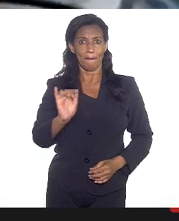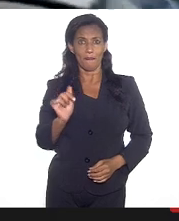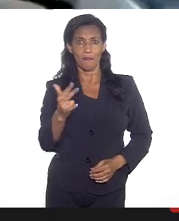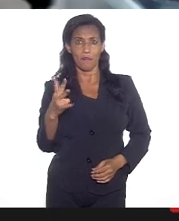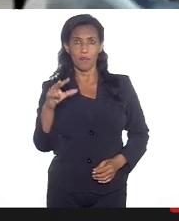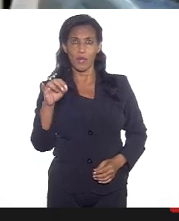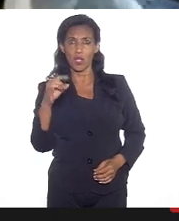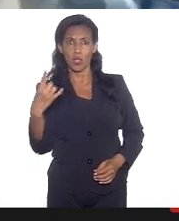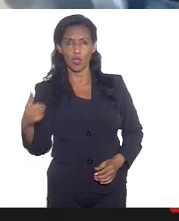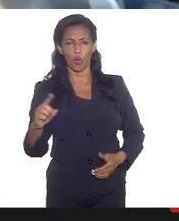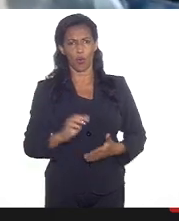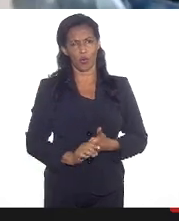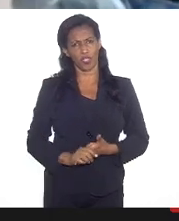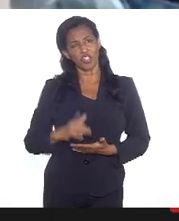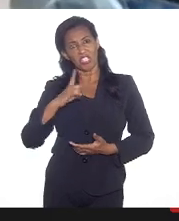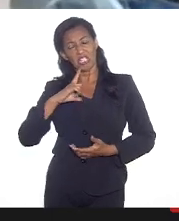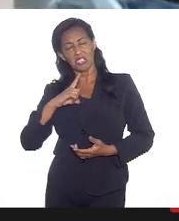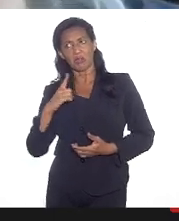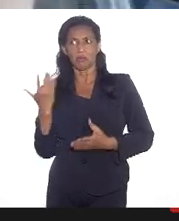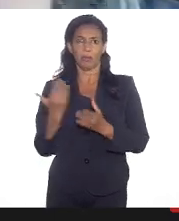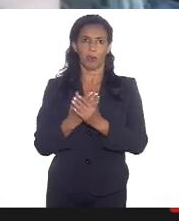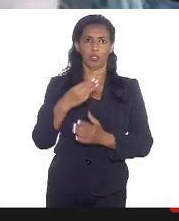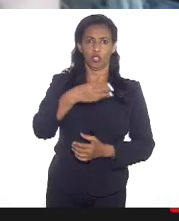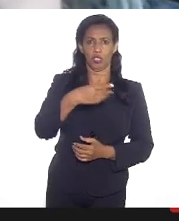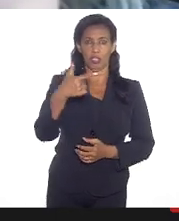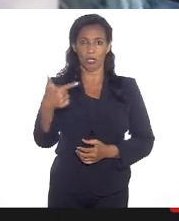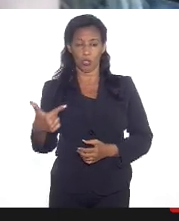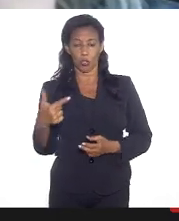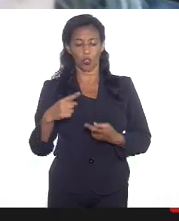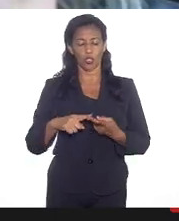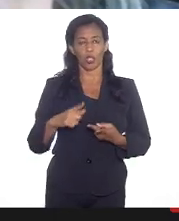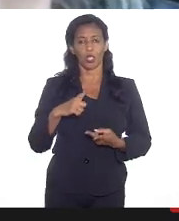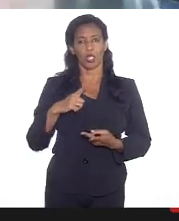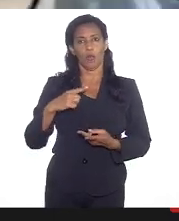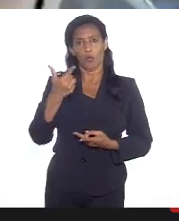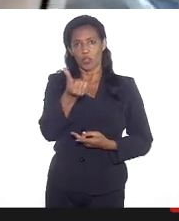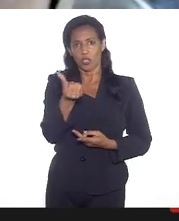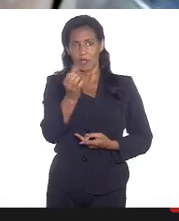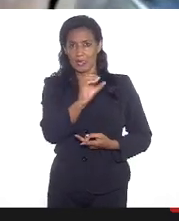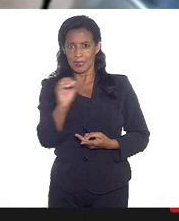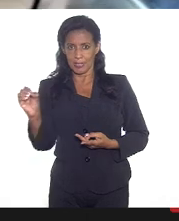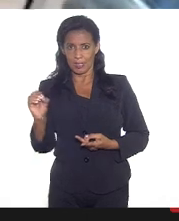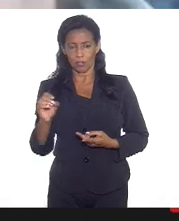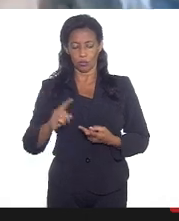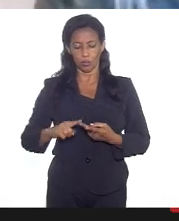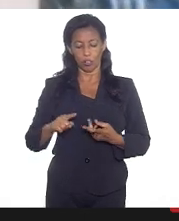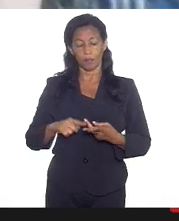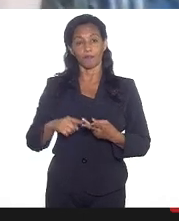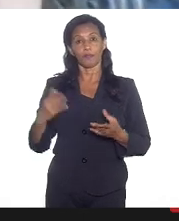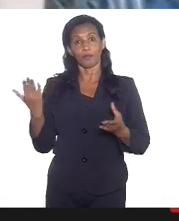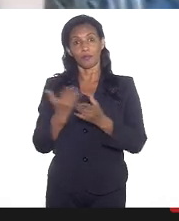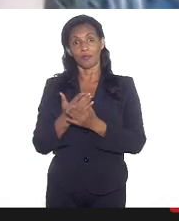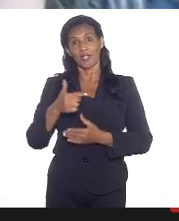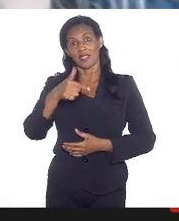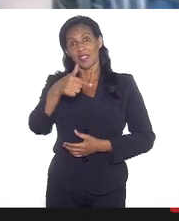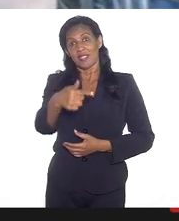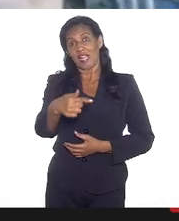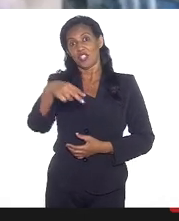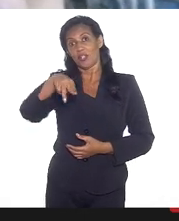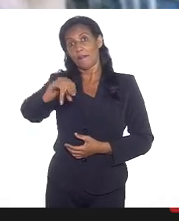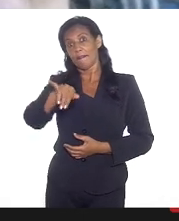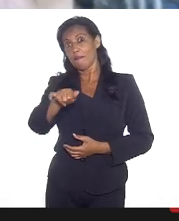Então, eu tenho um processo de 32, um processo de 600 milhões e um processo de 7